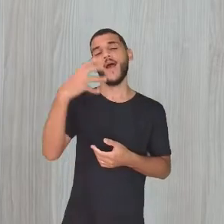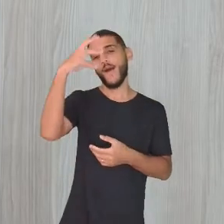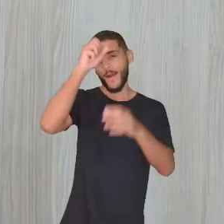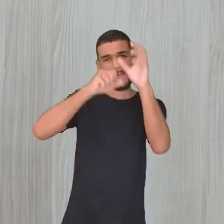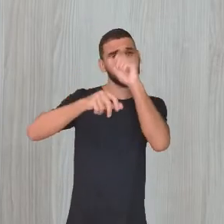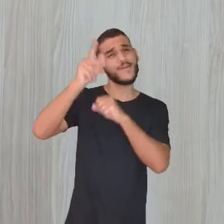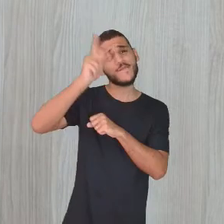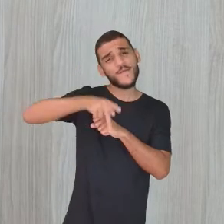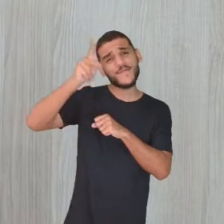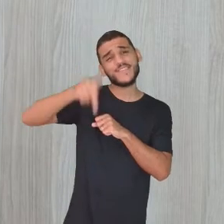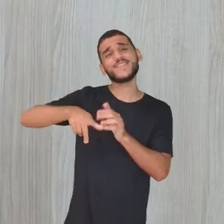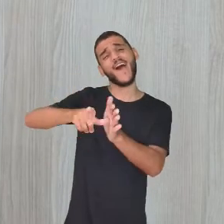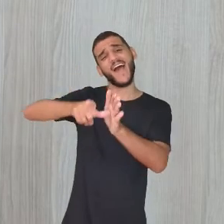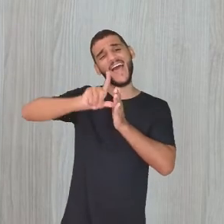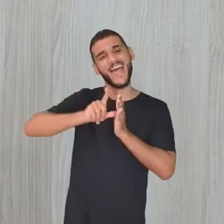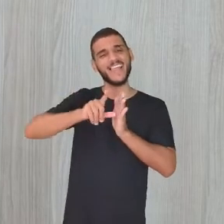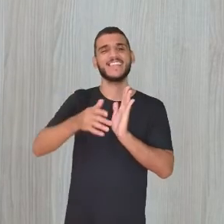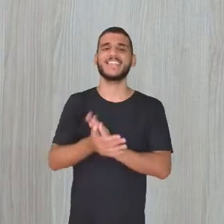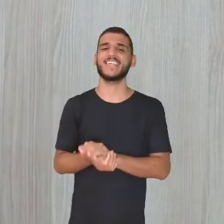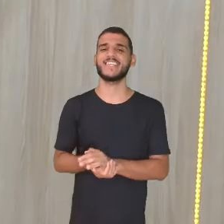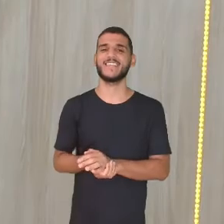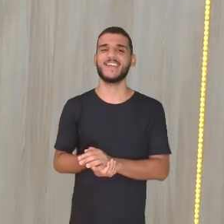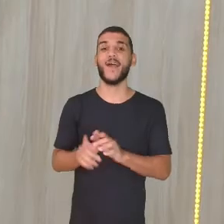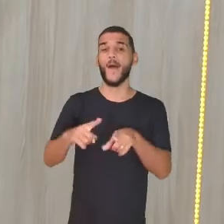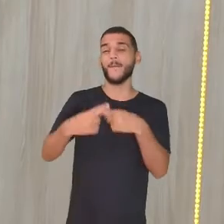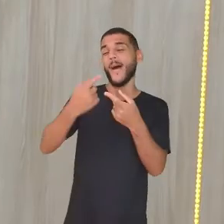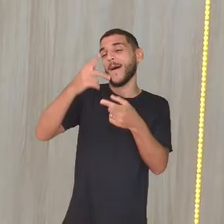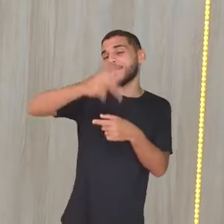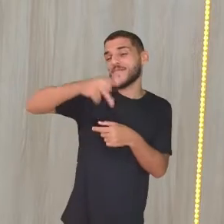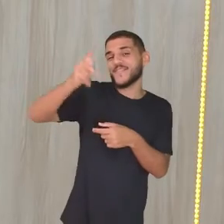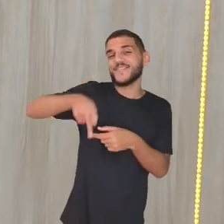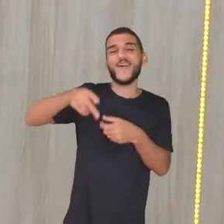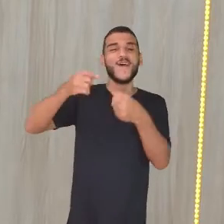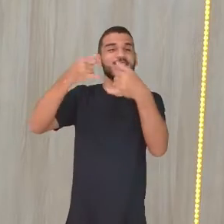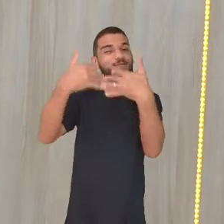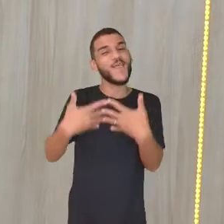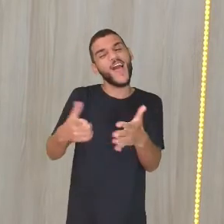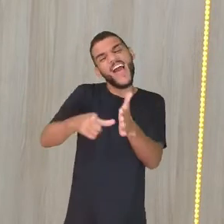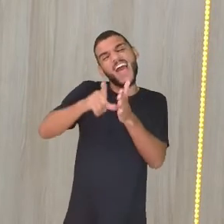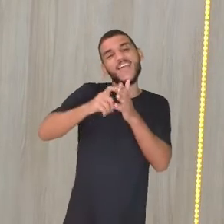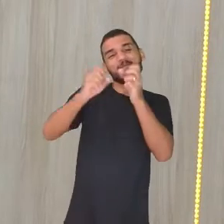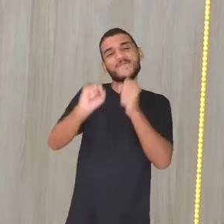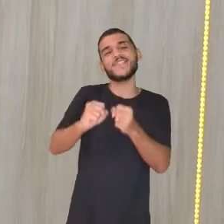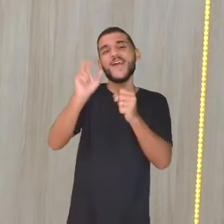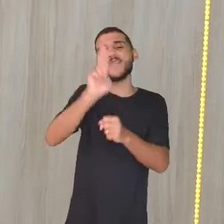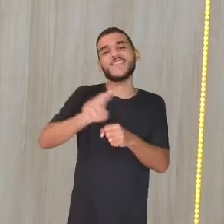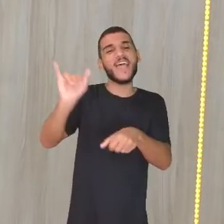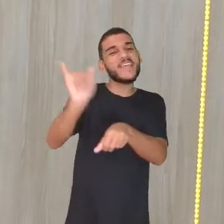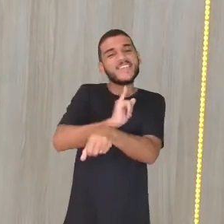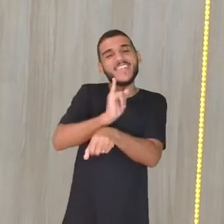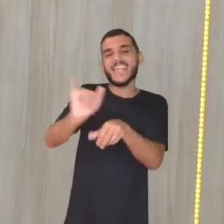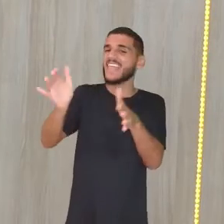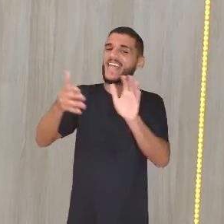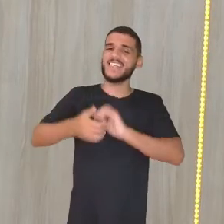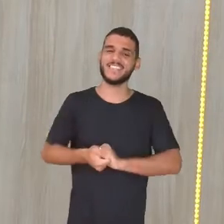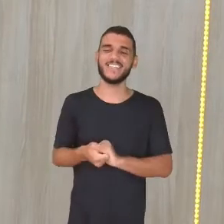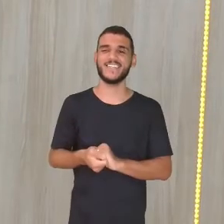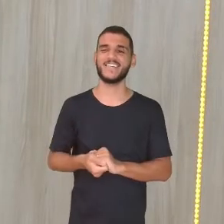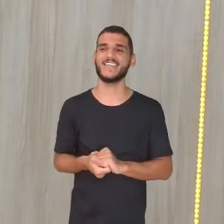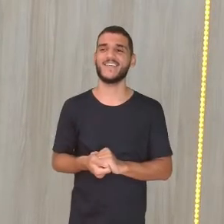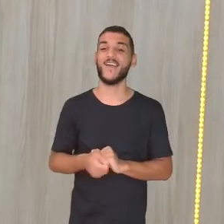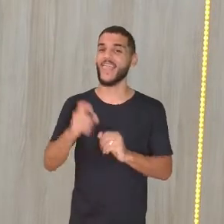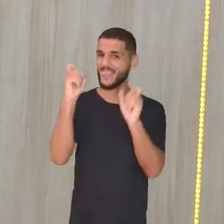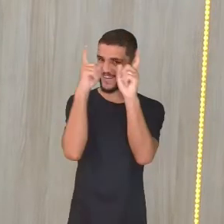eu arredondei. Mas Pedro me disse que eu podia aproximar. Aí o bicho pega, né? Eu me